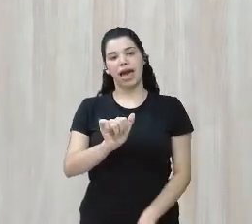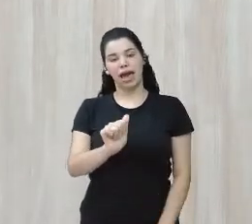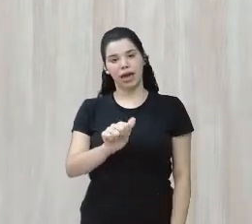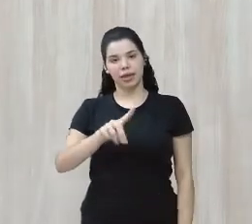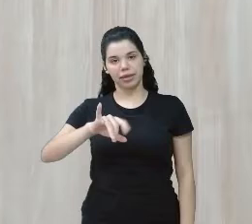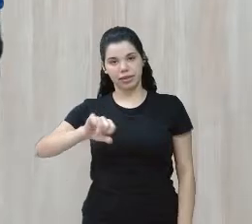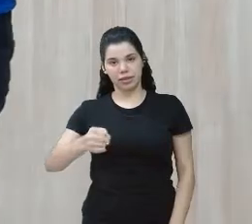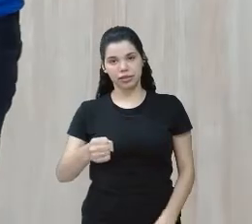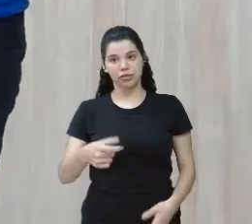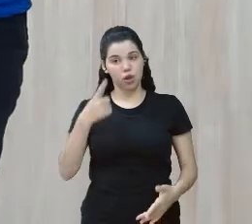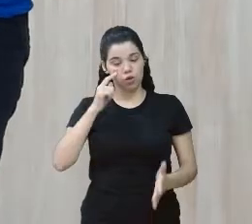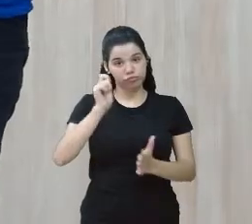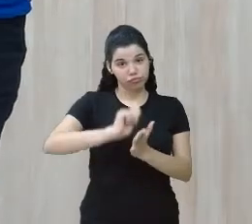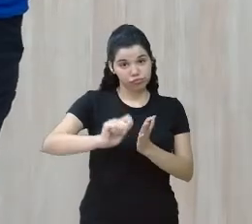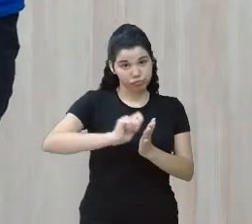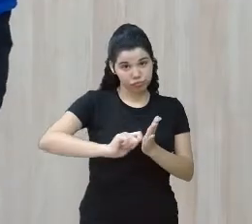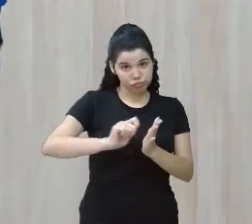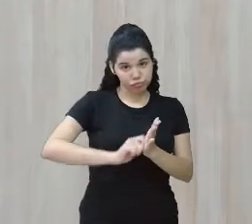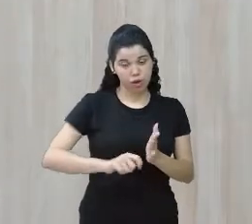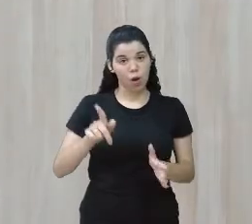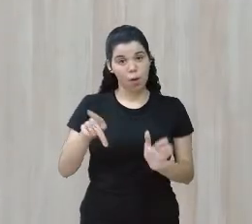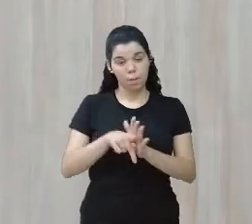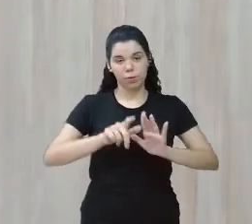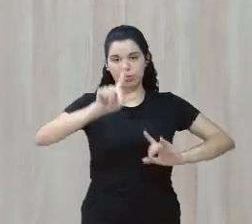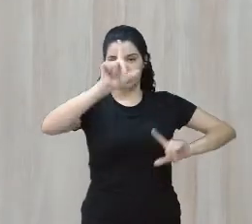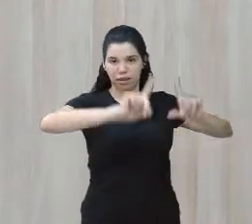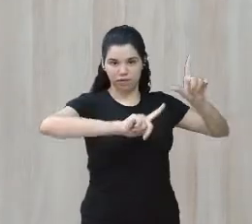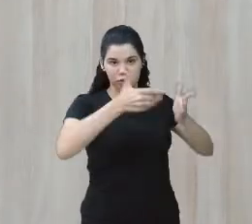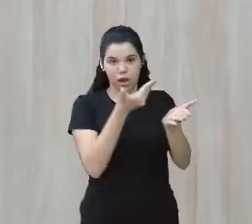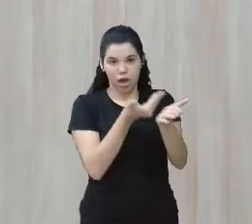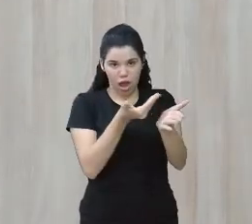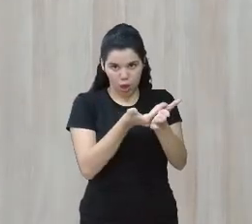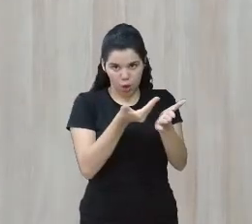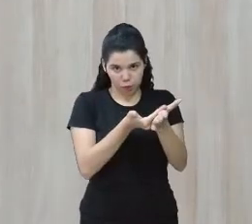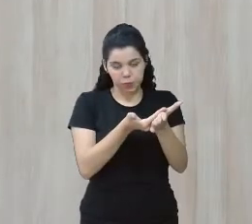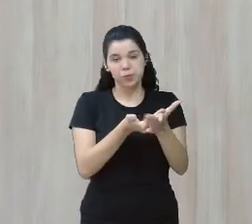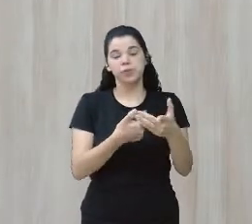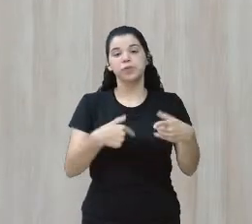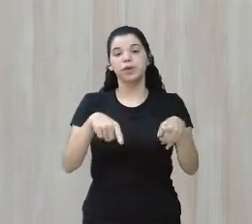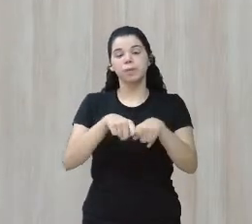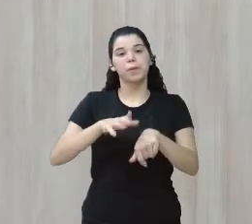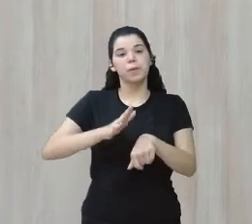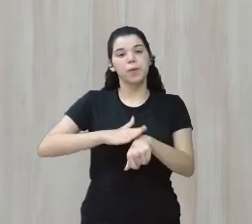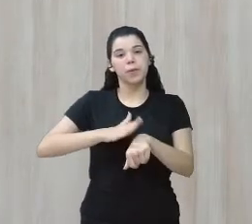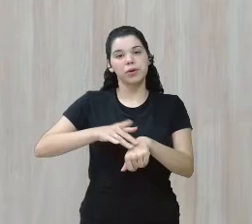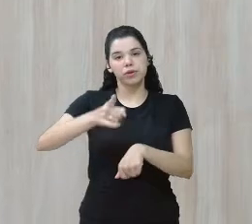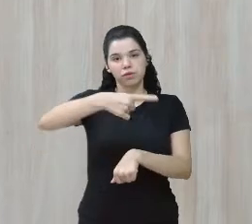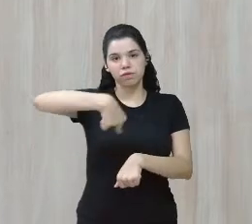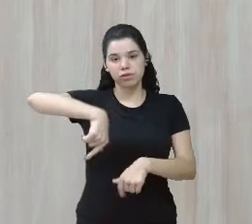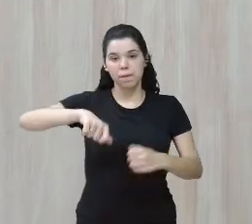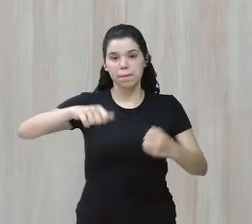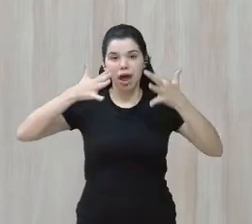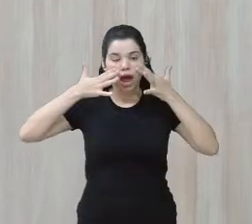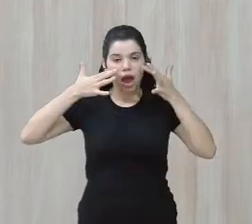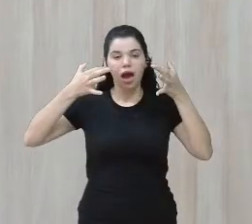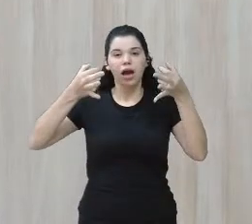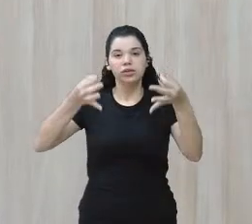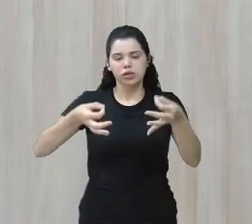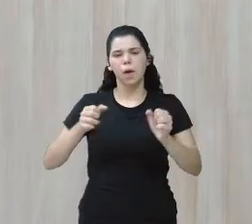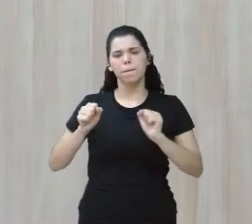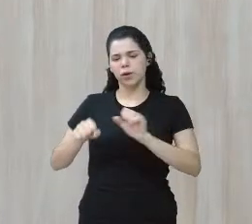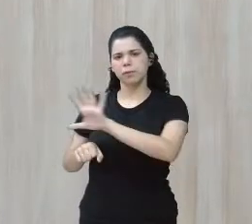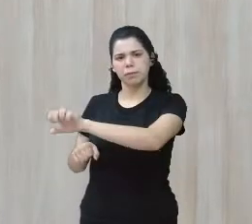peguem lápis, caderno, nossas aulas estão na TV, como vocês estão vendo, é o momento que vocês têm que estar bastante atentos.